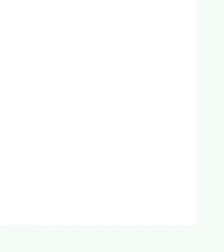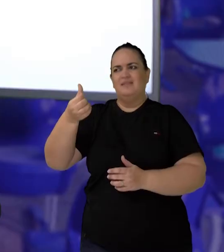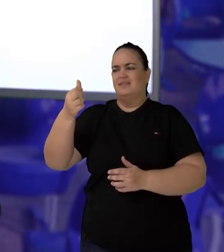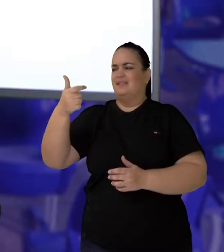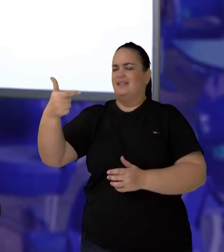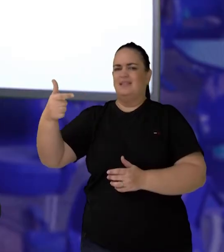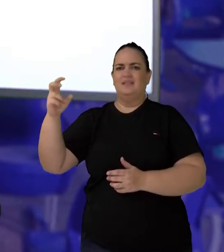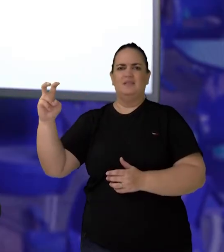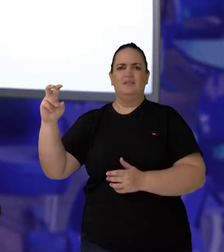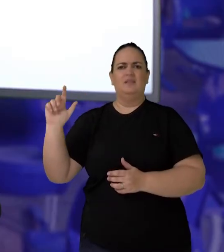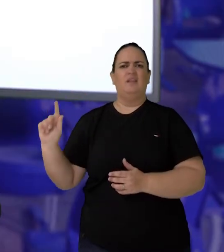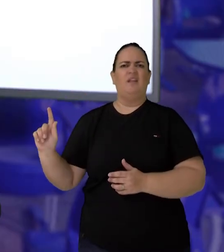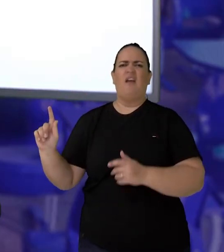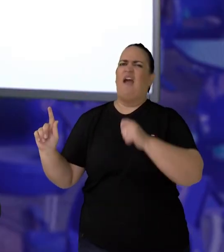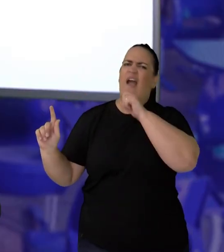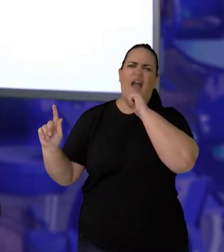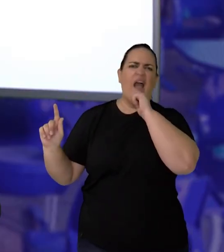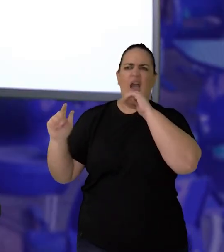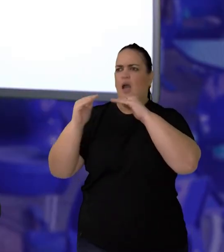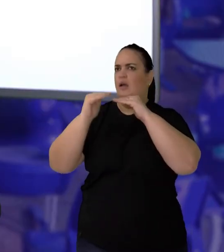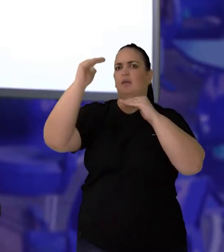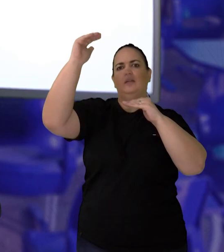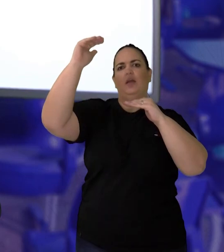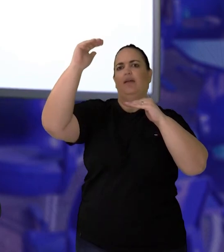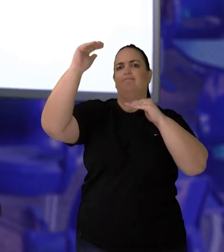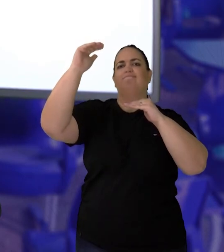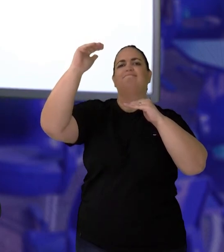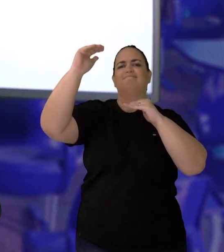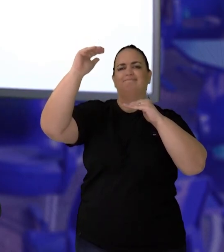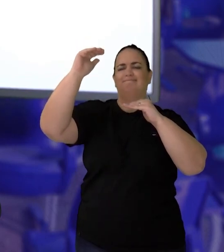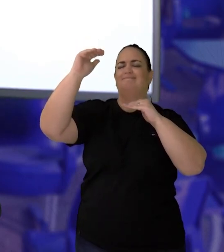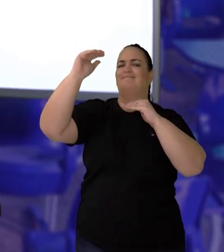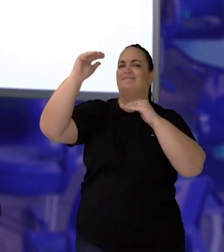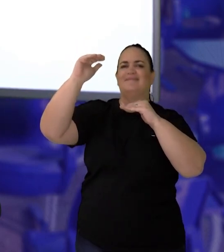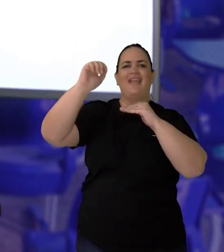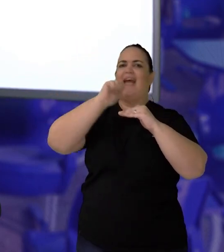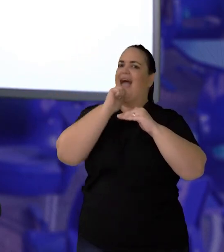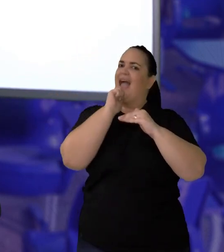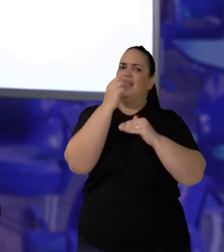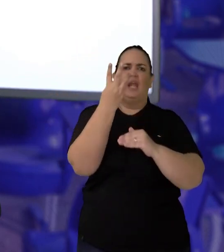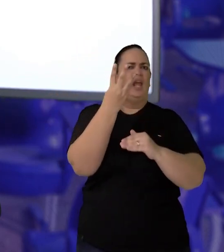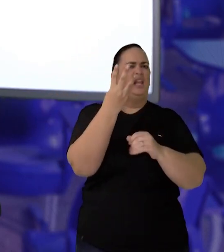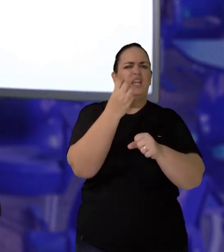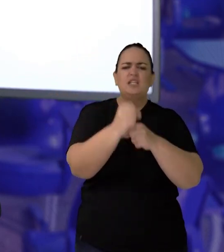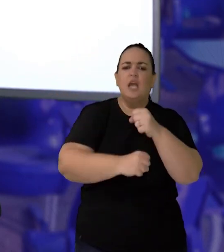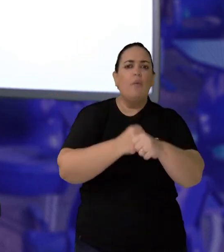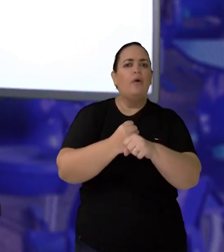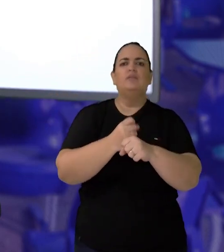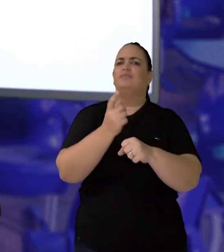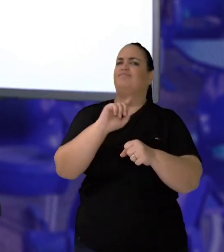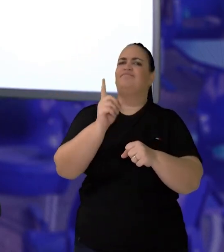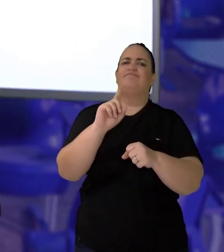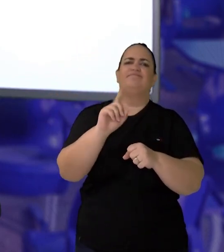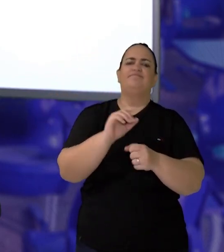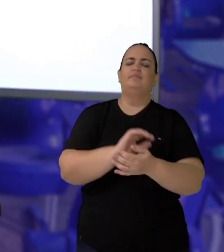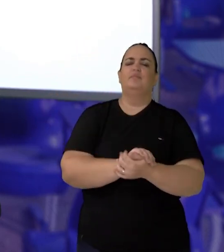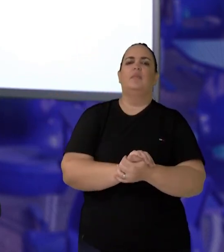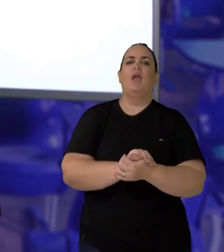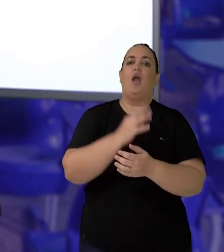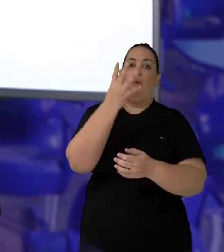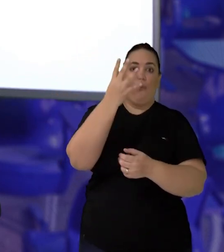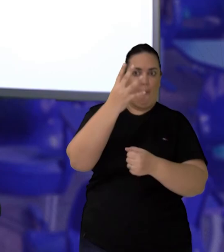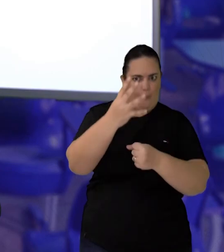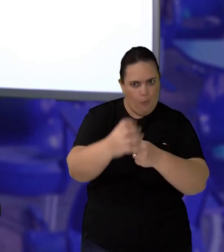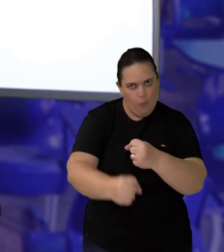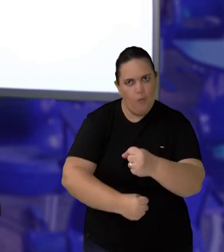0,0625. E, galera, tá bem longe de 0,01, correto? Então não foi no terceiro ano que Caruaru ficou bem.